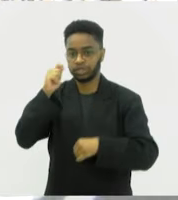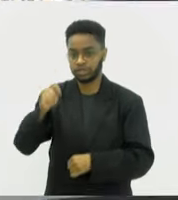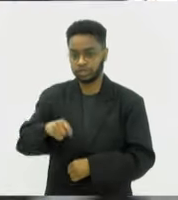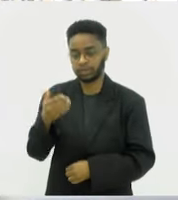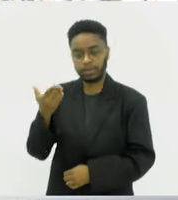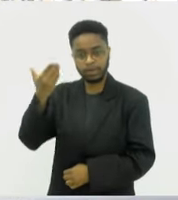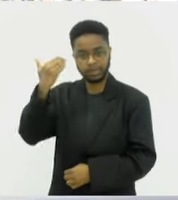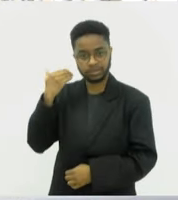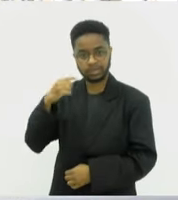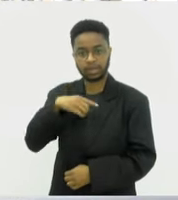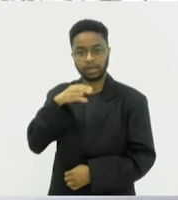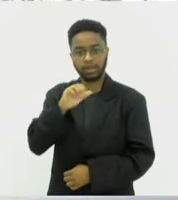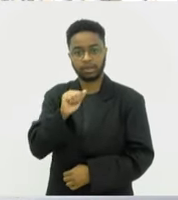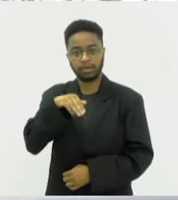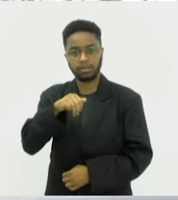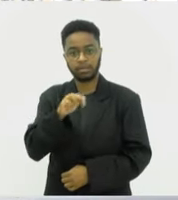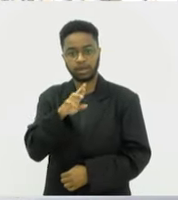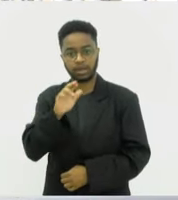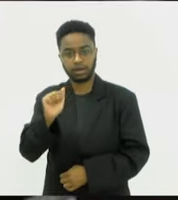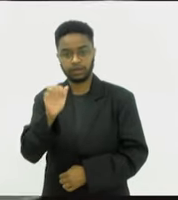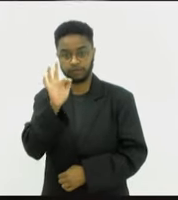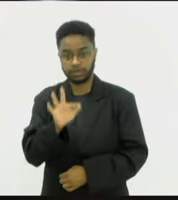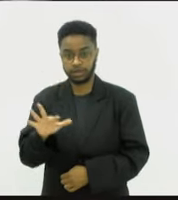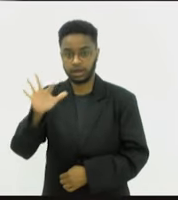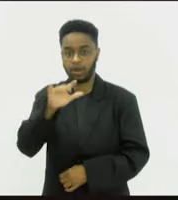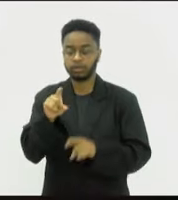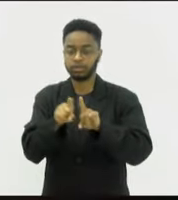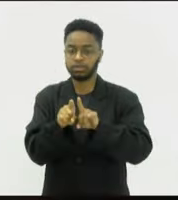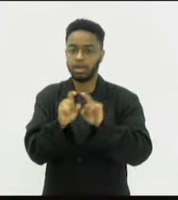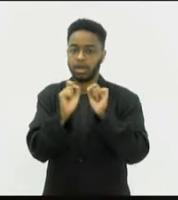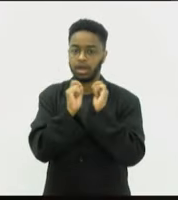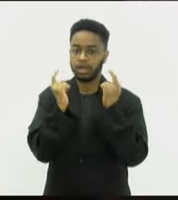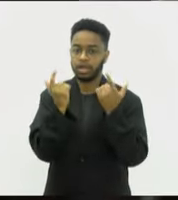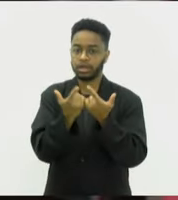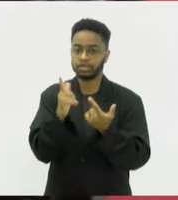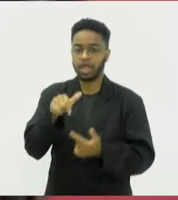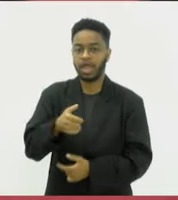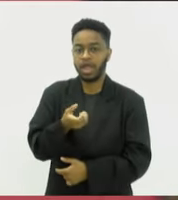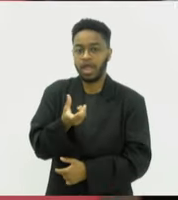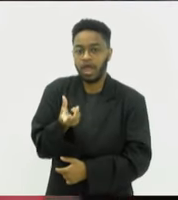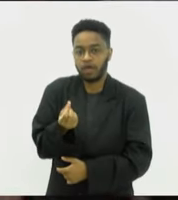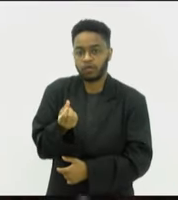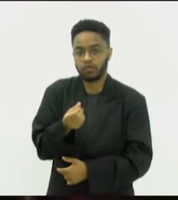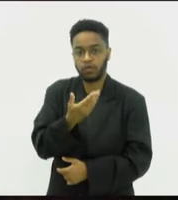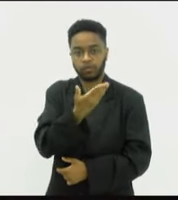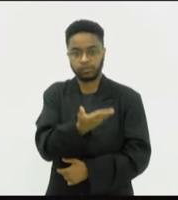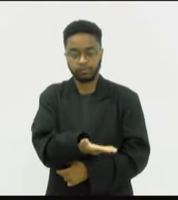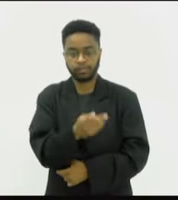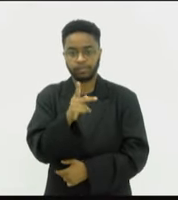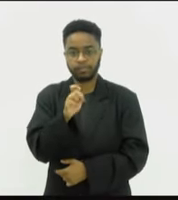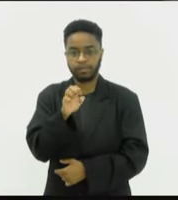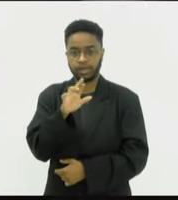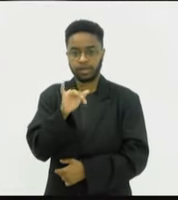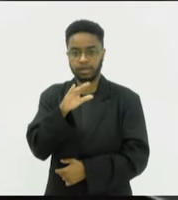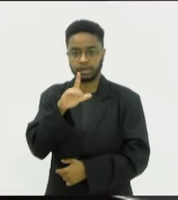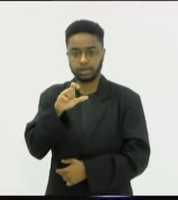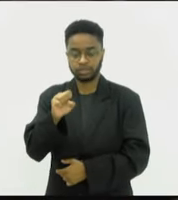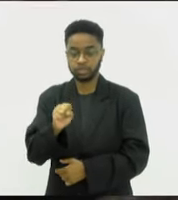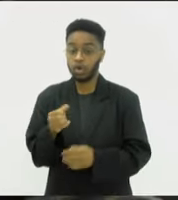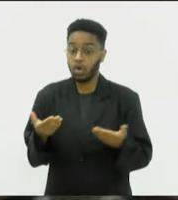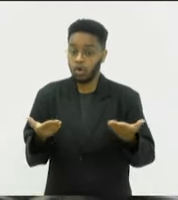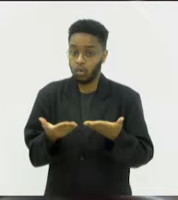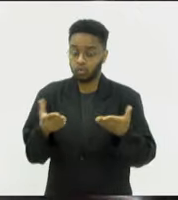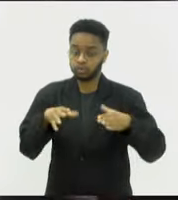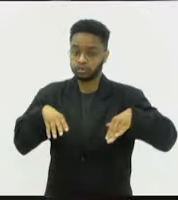Federal e da Assembleia Legislativa do Rio. Ele é avô de Péricles. Hoje, no prédio histórico da Alerj, são